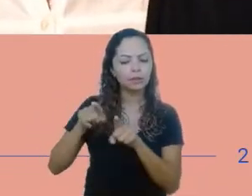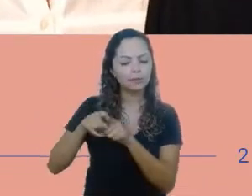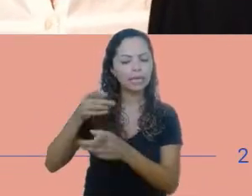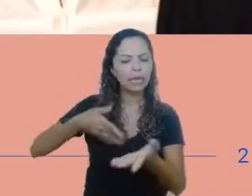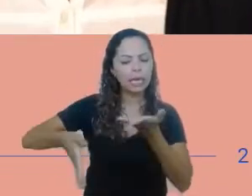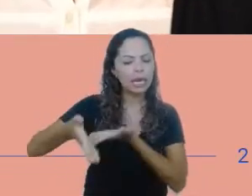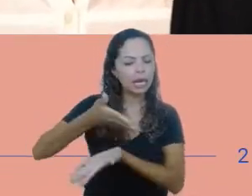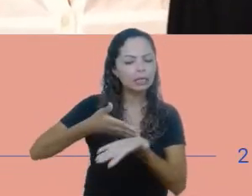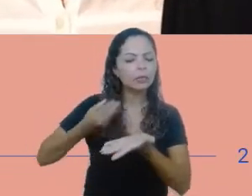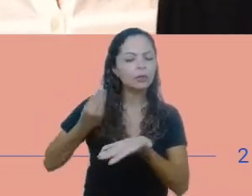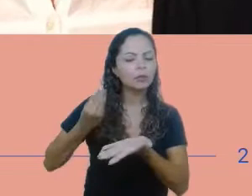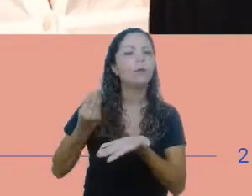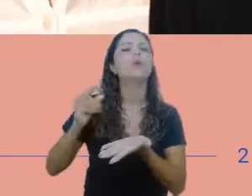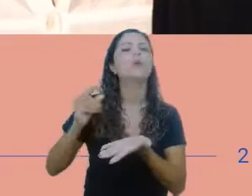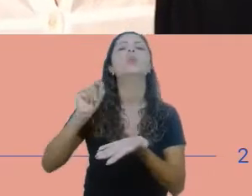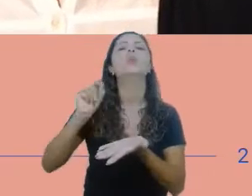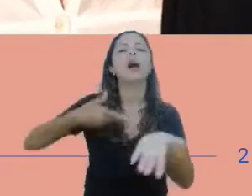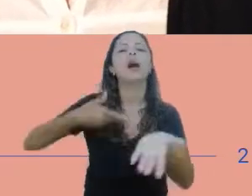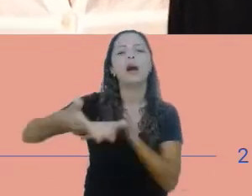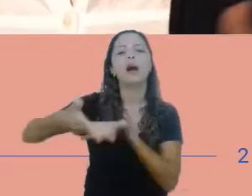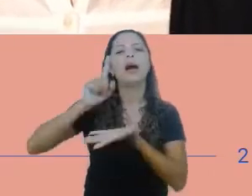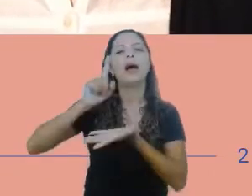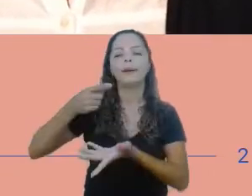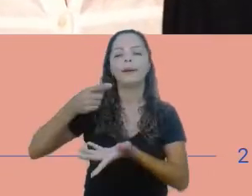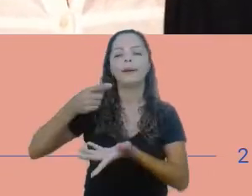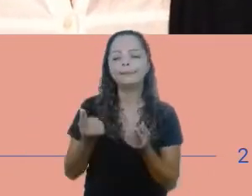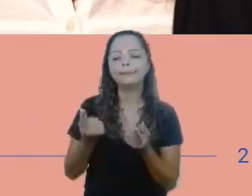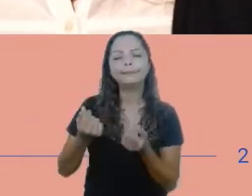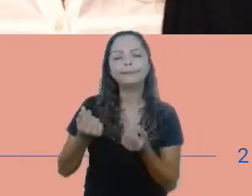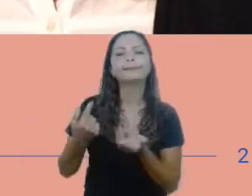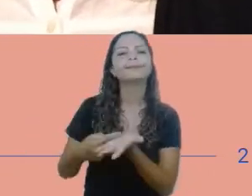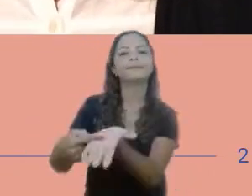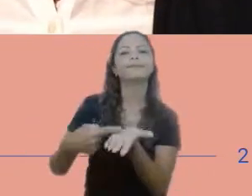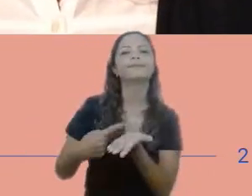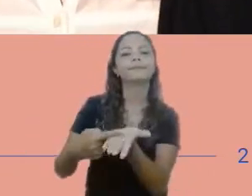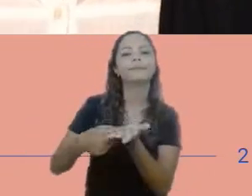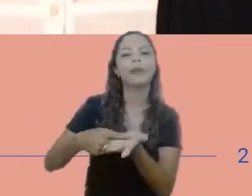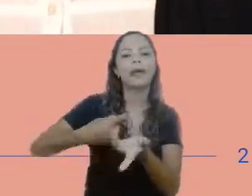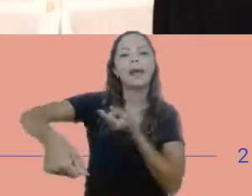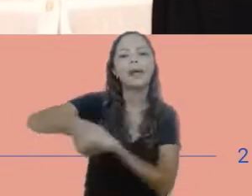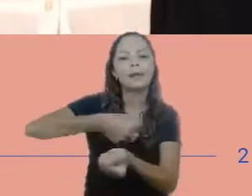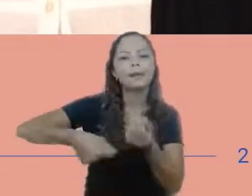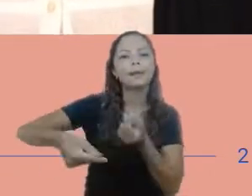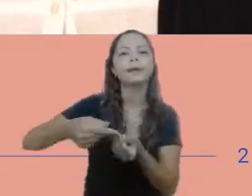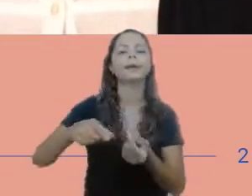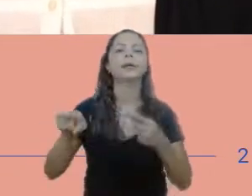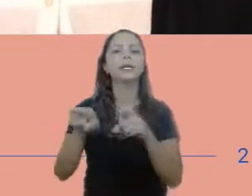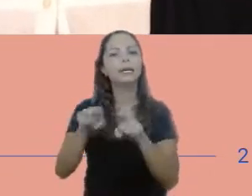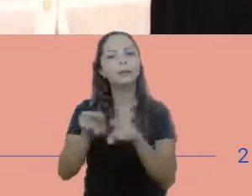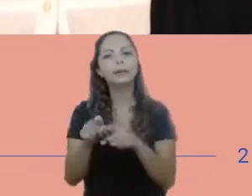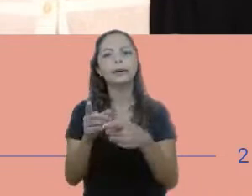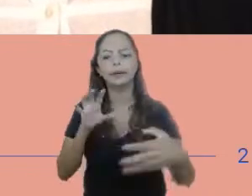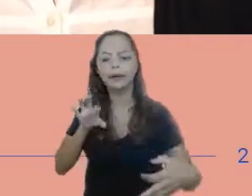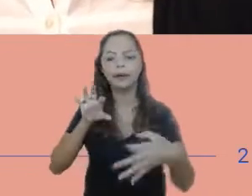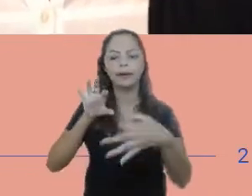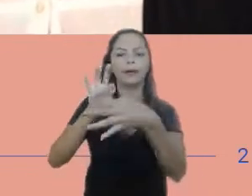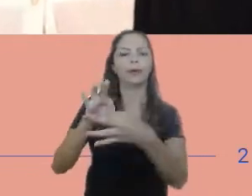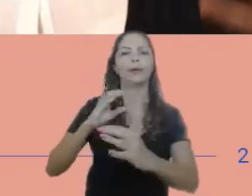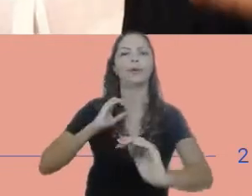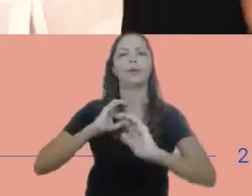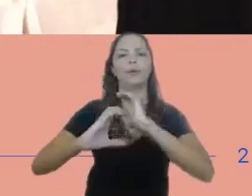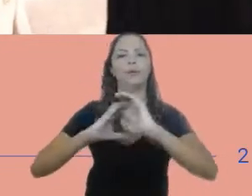comerciais ao longo da cadeia produtiva a gente está falando de integração de comunicação de